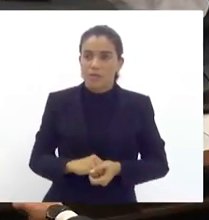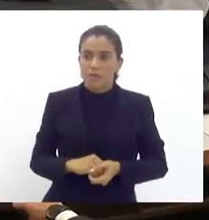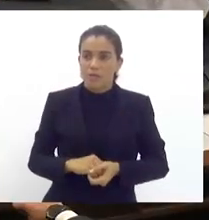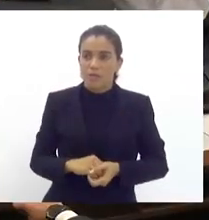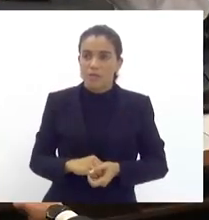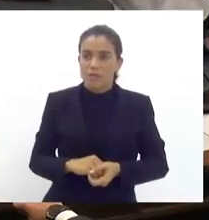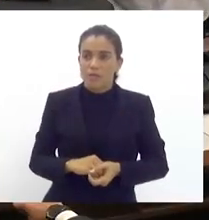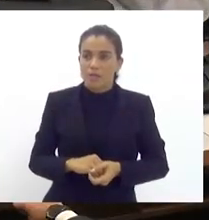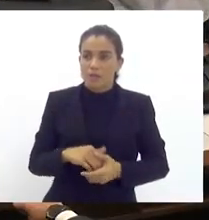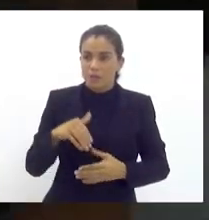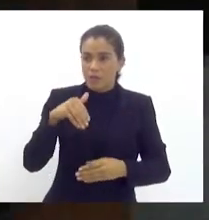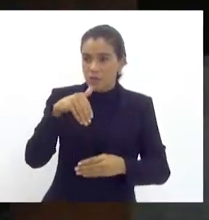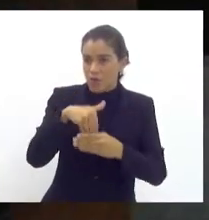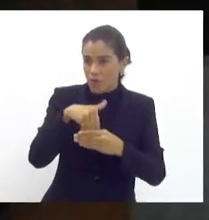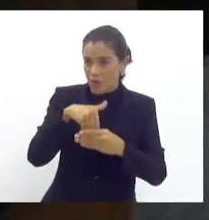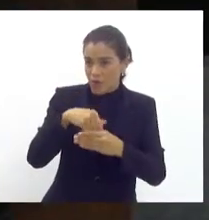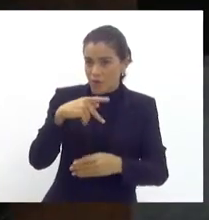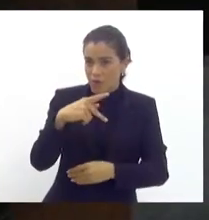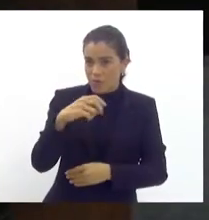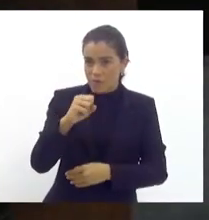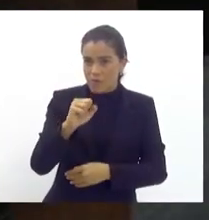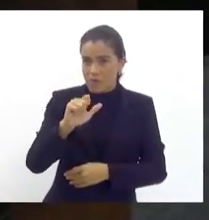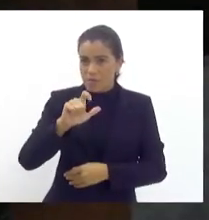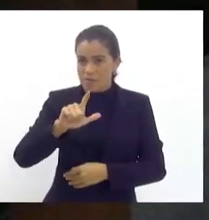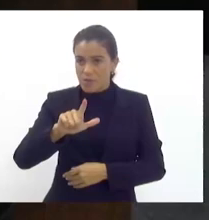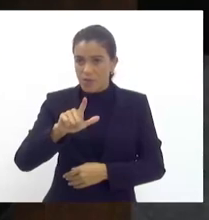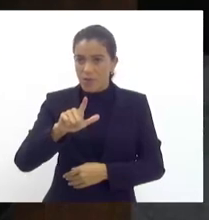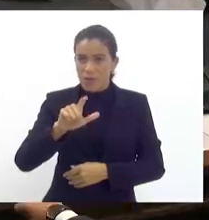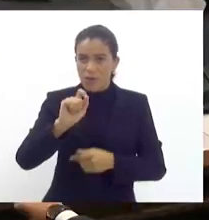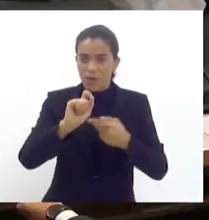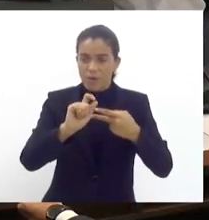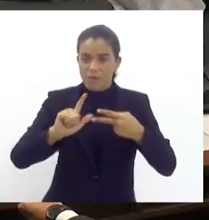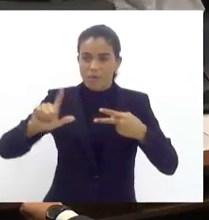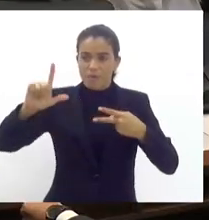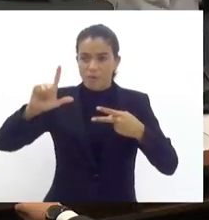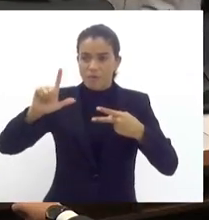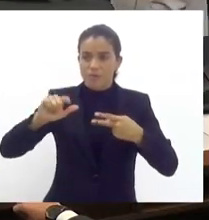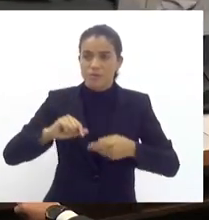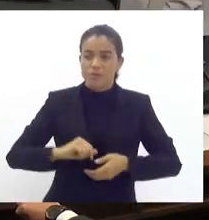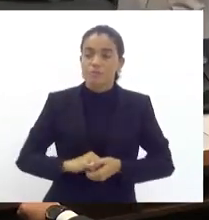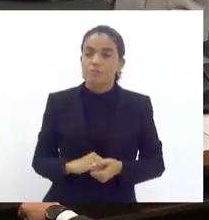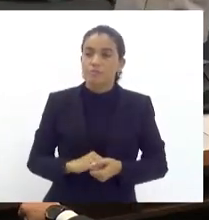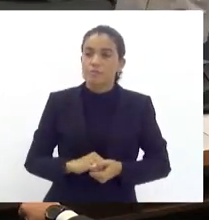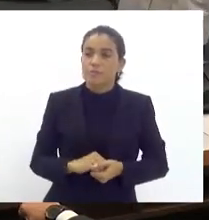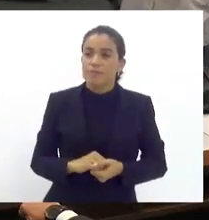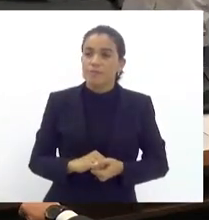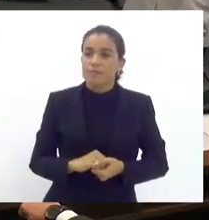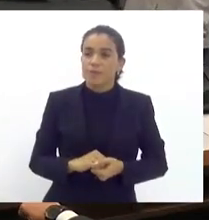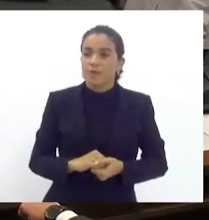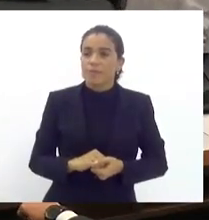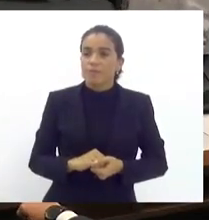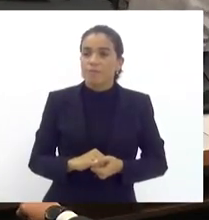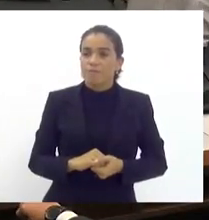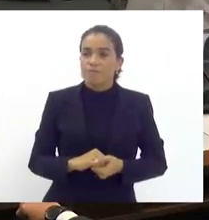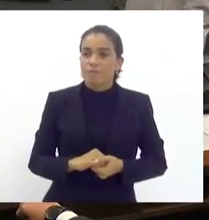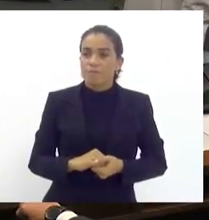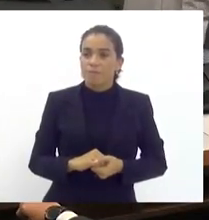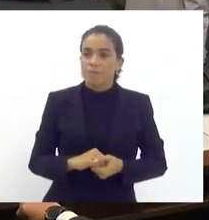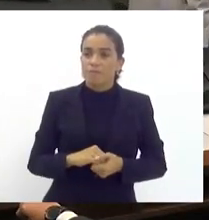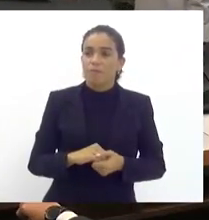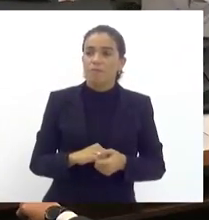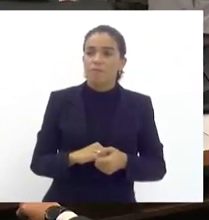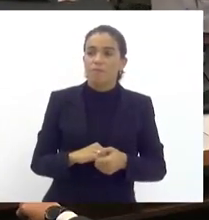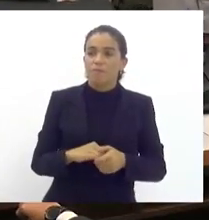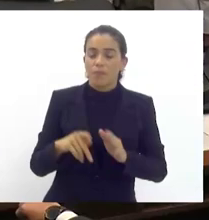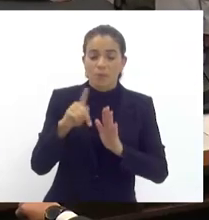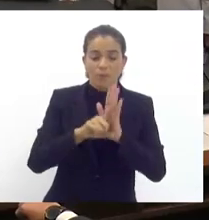com o voto do pessoal senhor presidente pelo destaque projeto aprovado vai ao toque